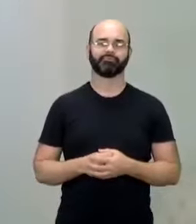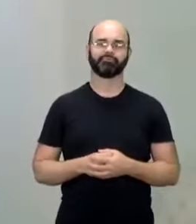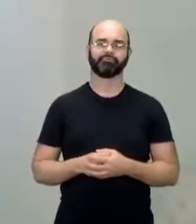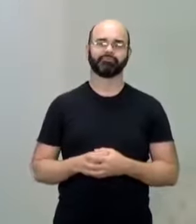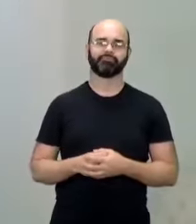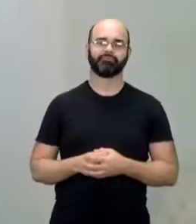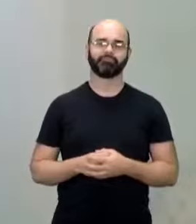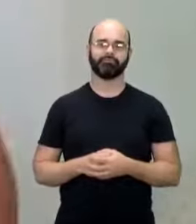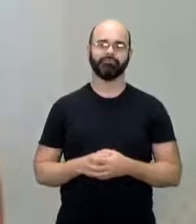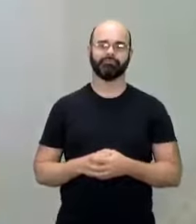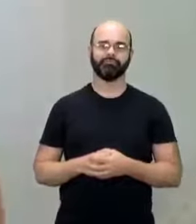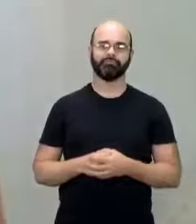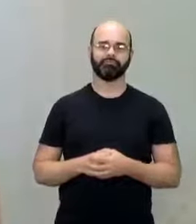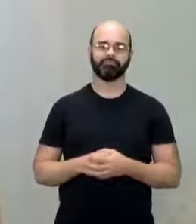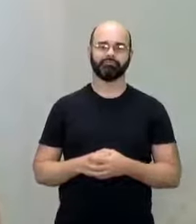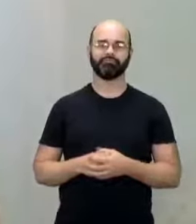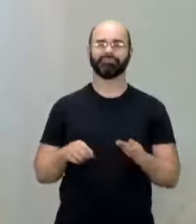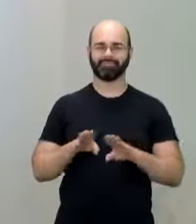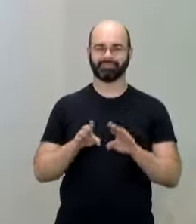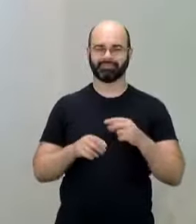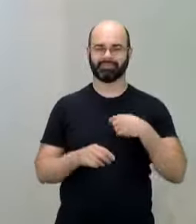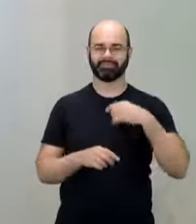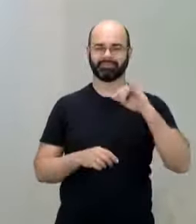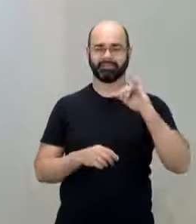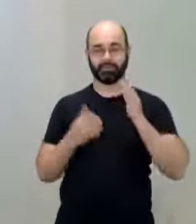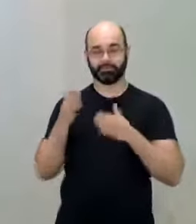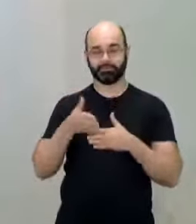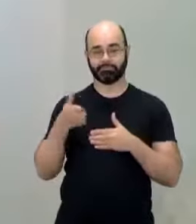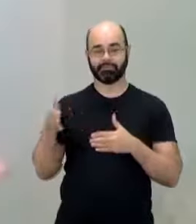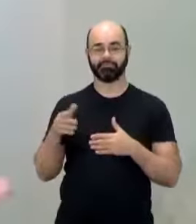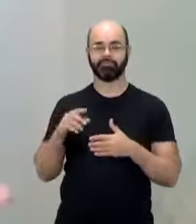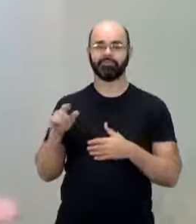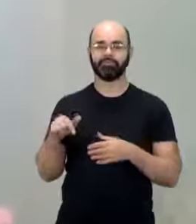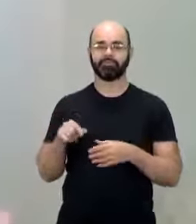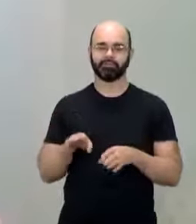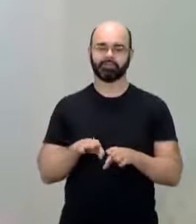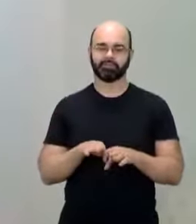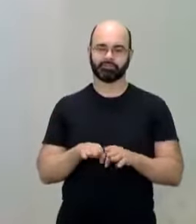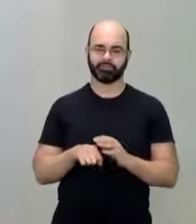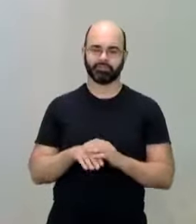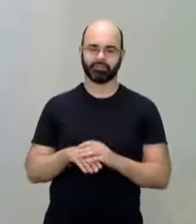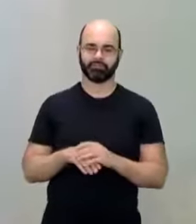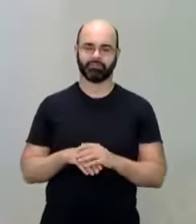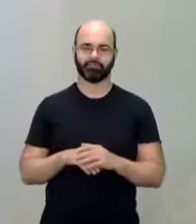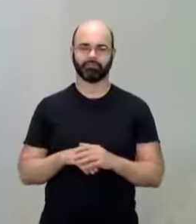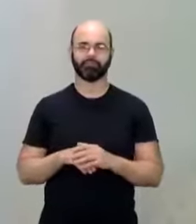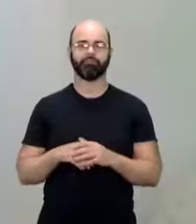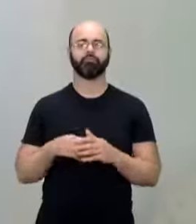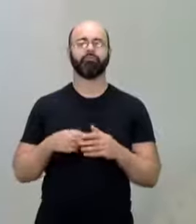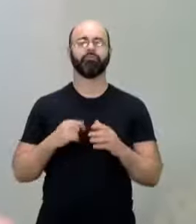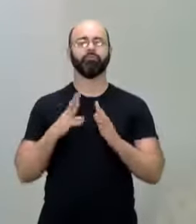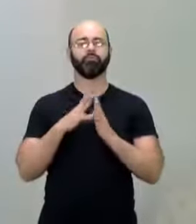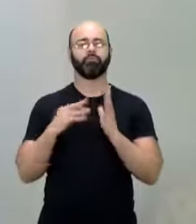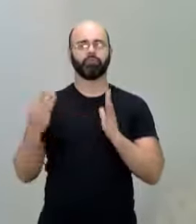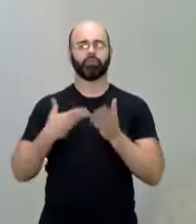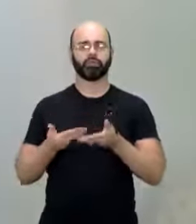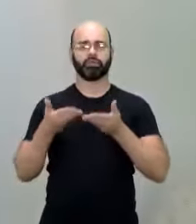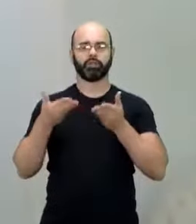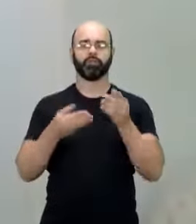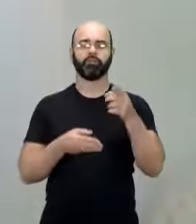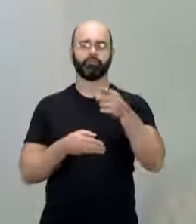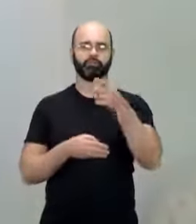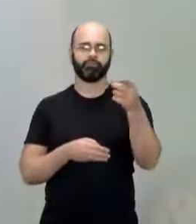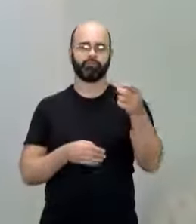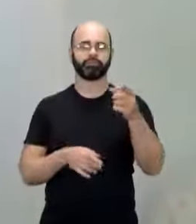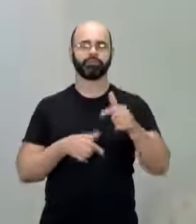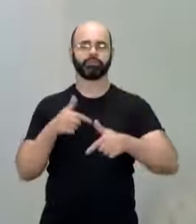na sequência, para ajudar a responder essa pergunta, um modelo de uma atividade que a gente gostaria muito que vocês, no